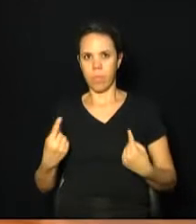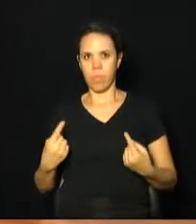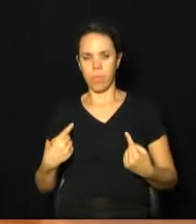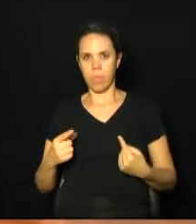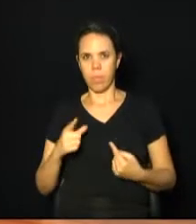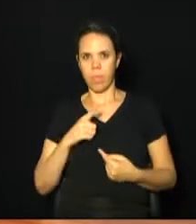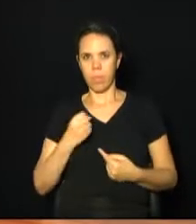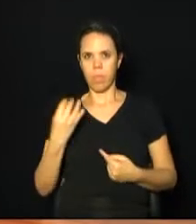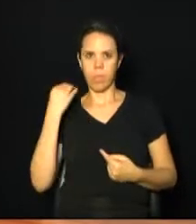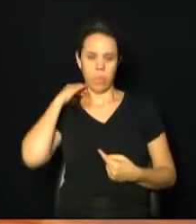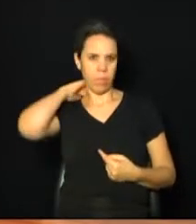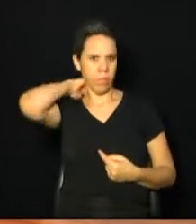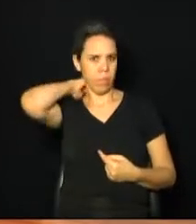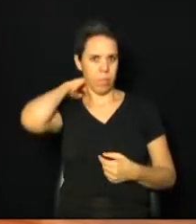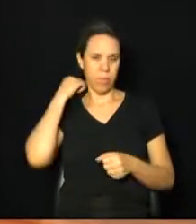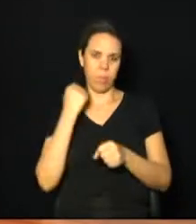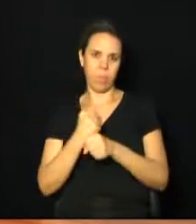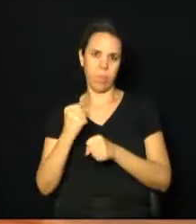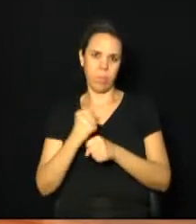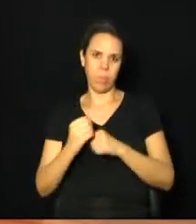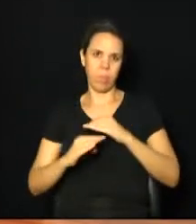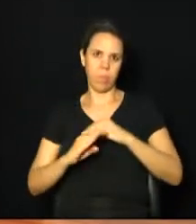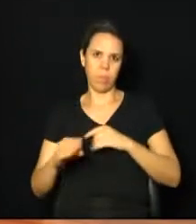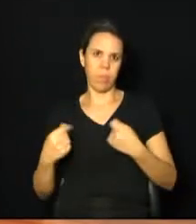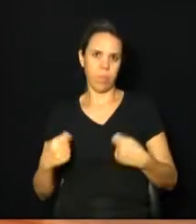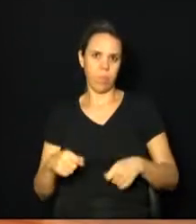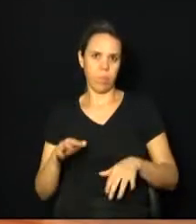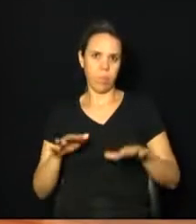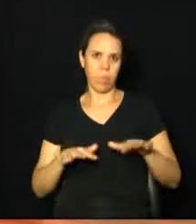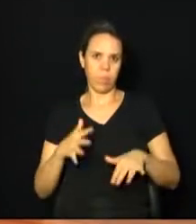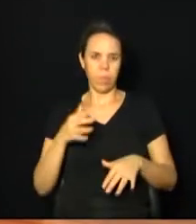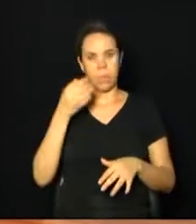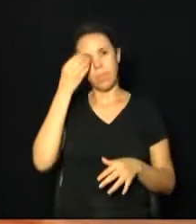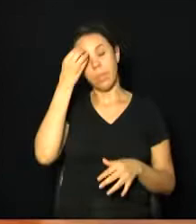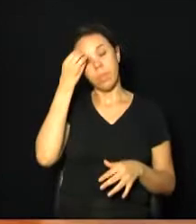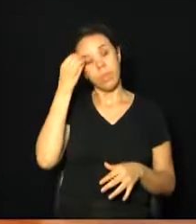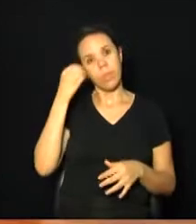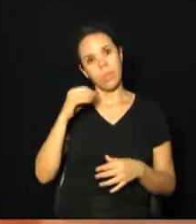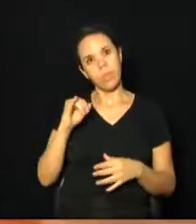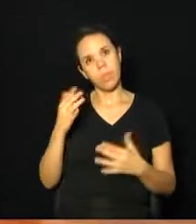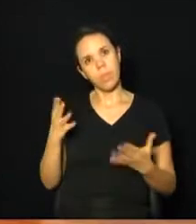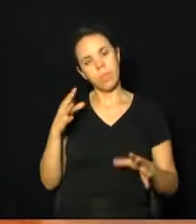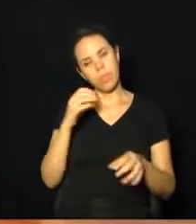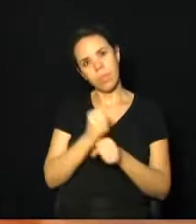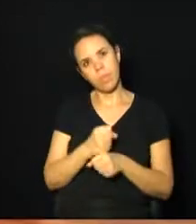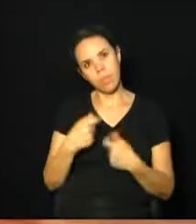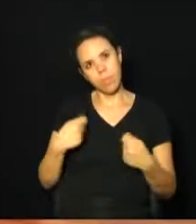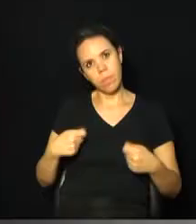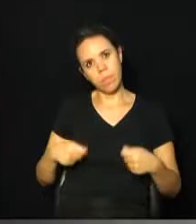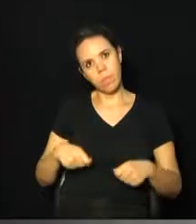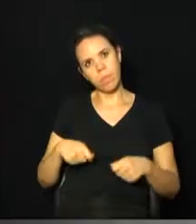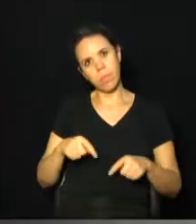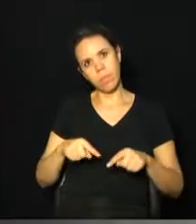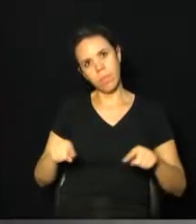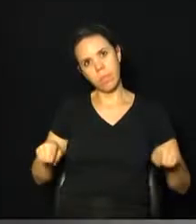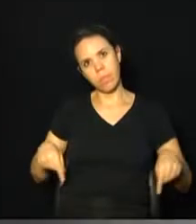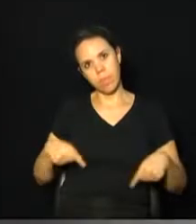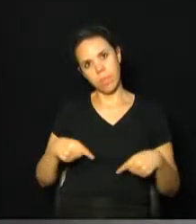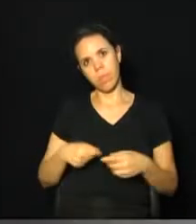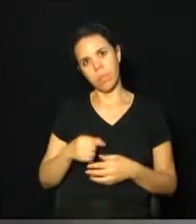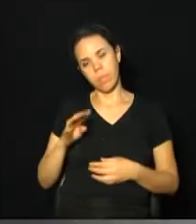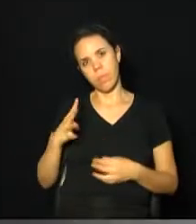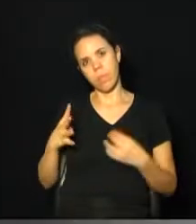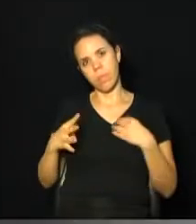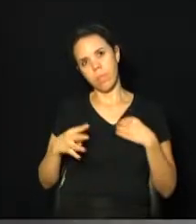em quilômetros lá para asfaltar, mais ou menos? Olha, se for somar o que precisa ser asfaltado, dá em torno de